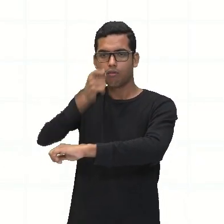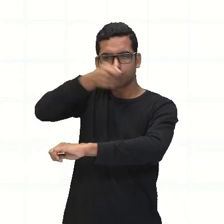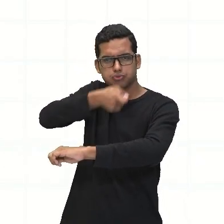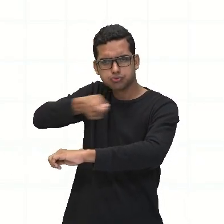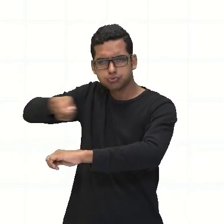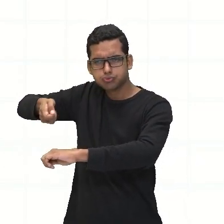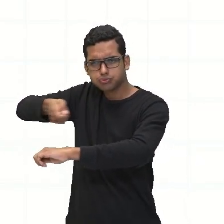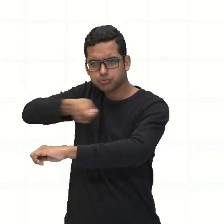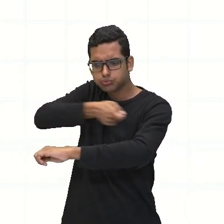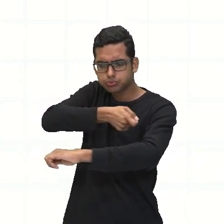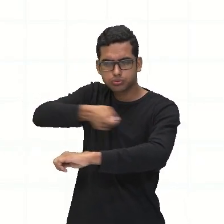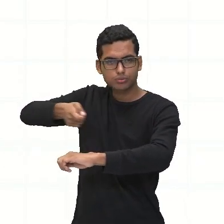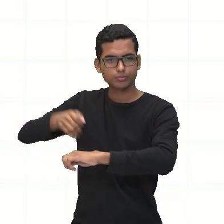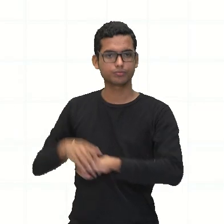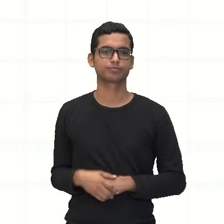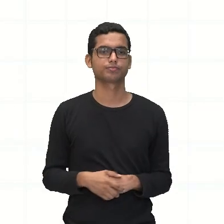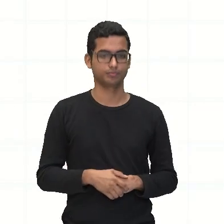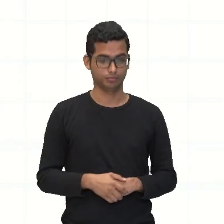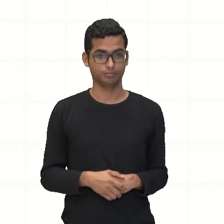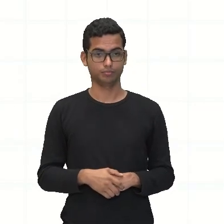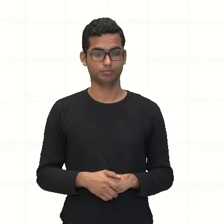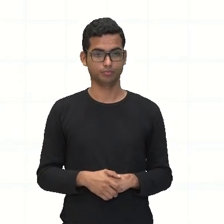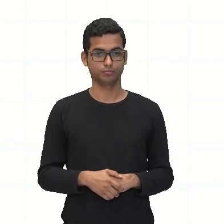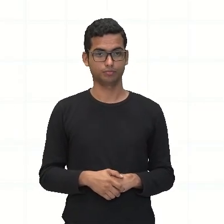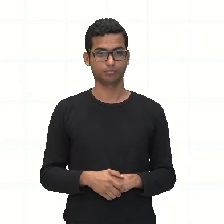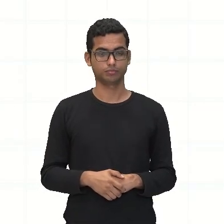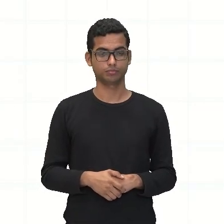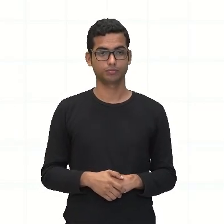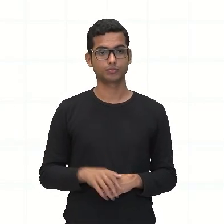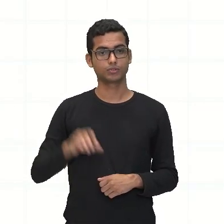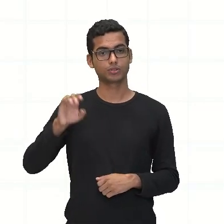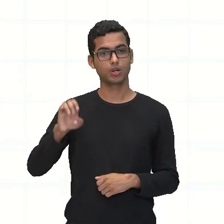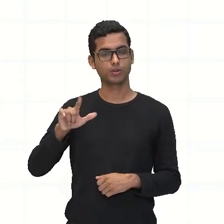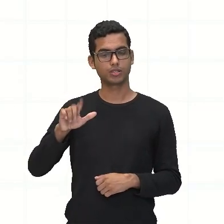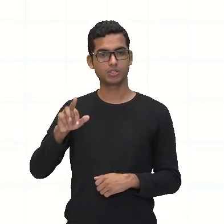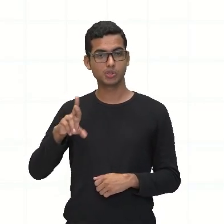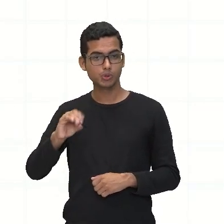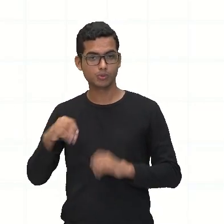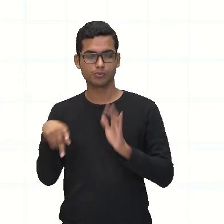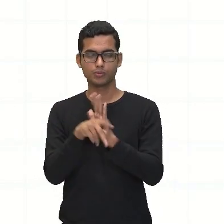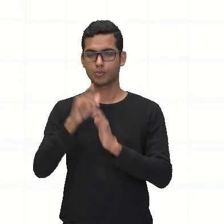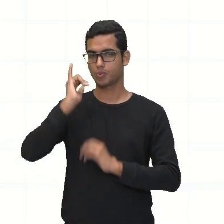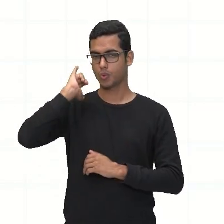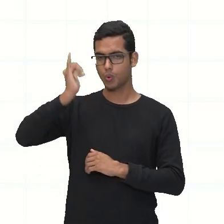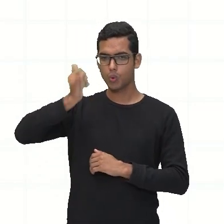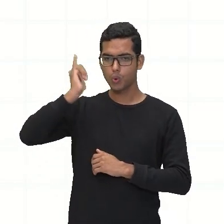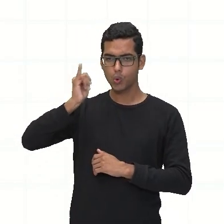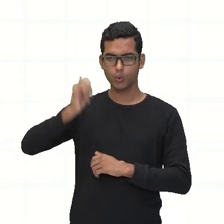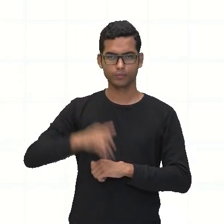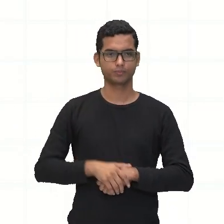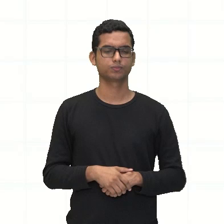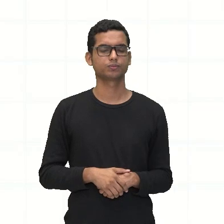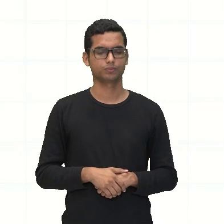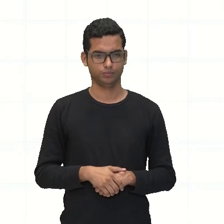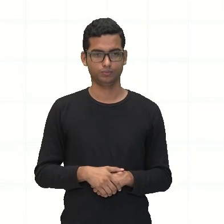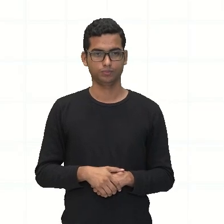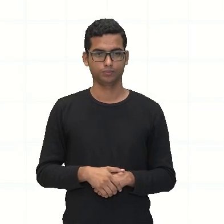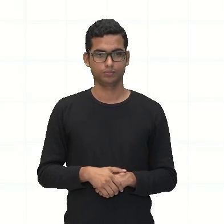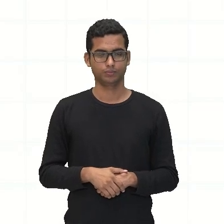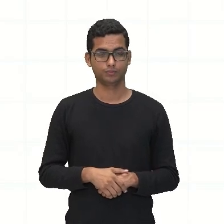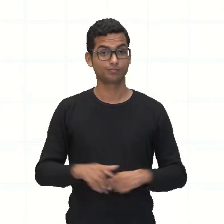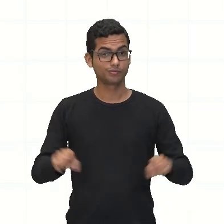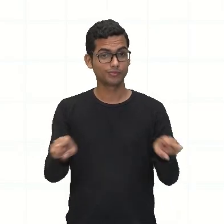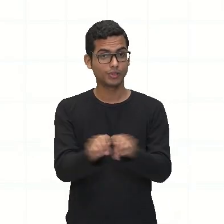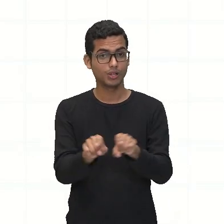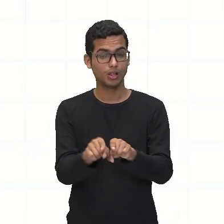é o eu poético, é o eu lírico, é o narrador, certo? É aquele que está narrando. E ele está